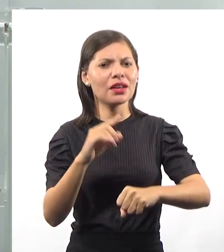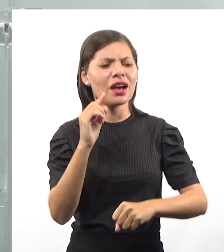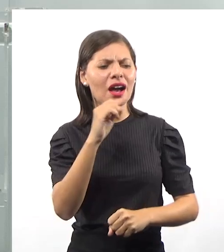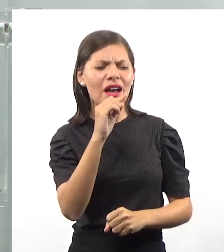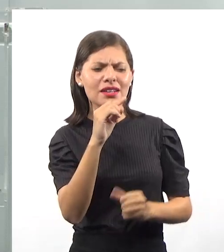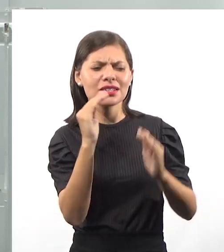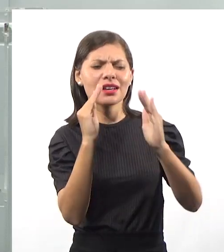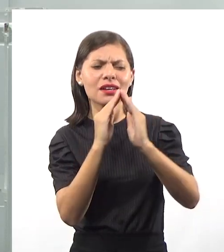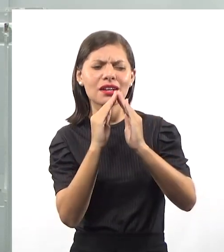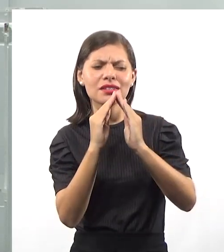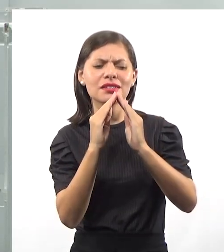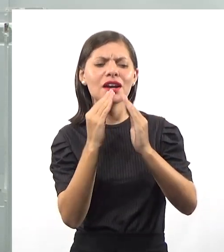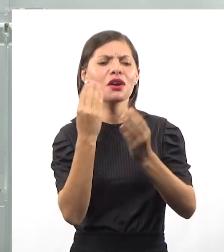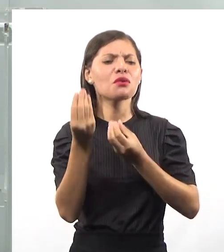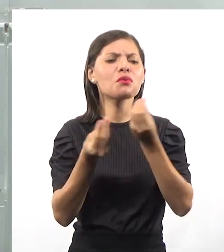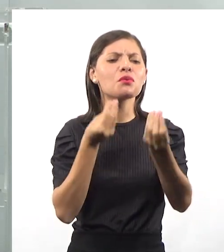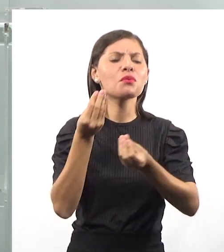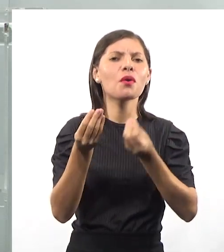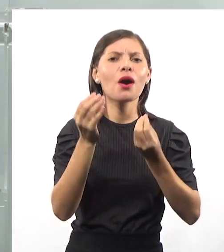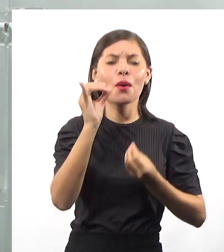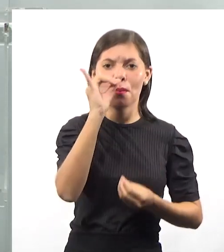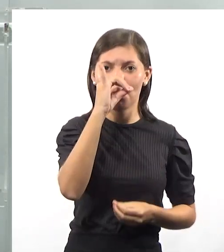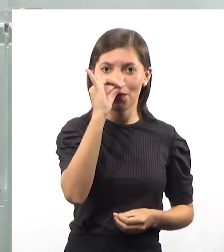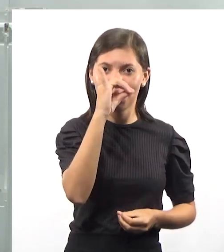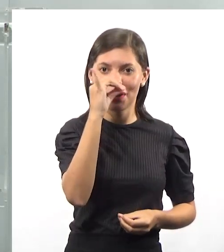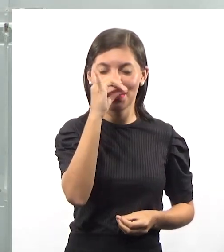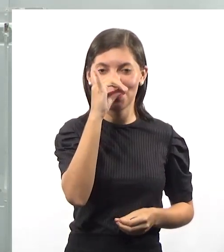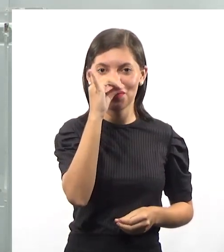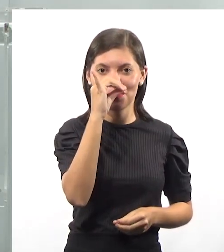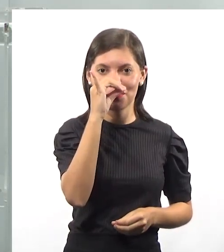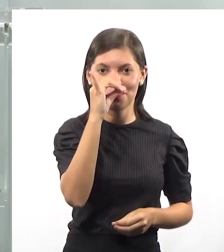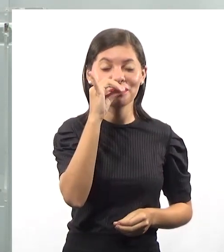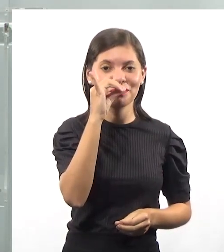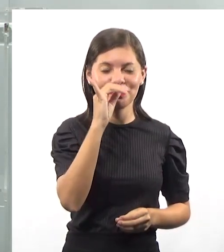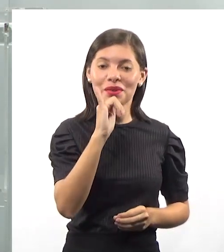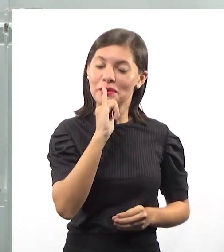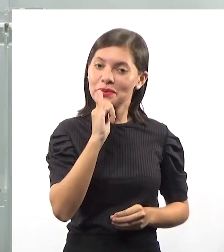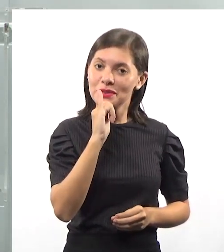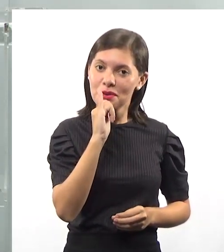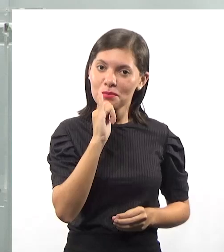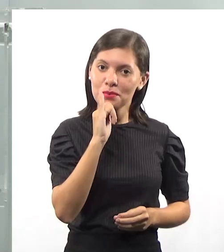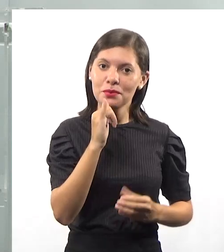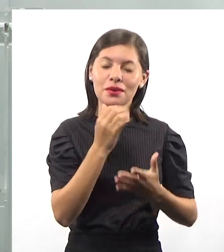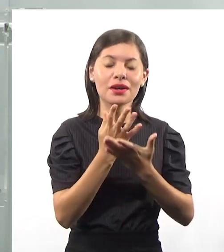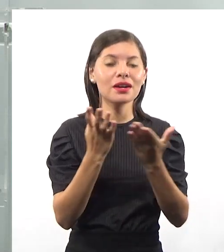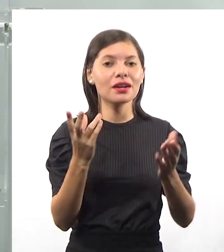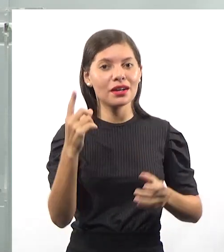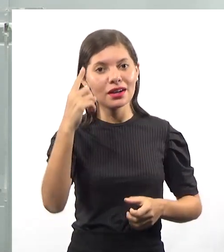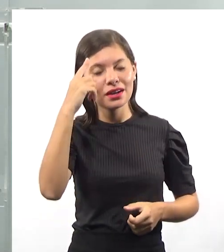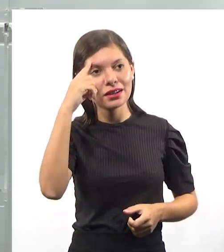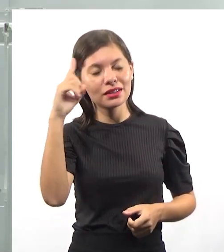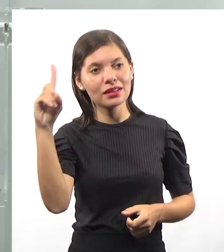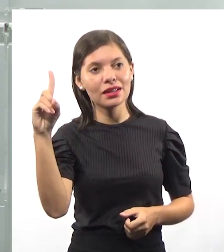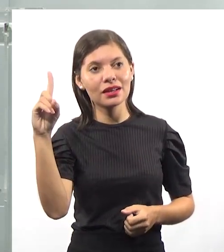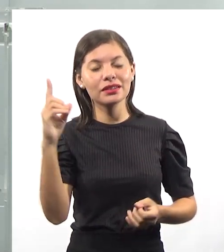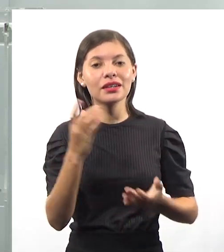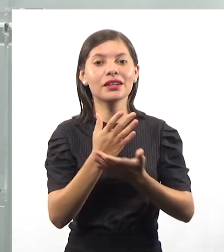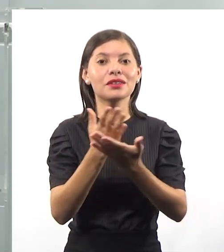casinha aqui é de qual porquinho? Então, só para fazer aí uma exemplificação generalística, evidentemente, mas a ideia é